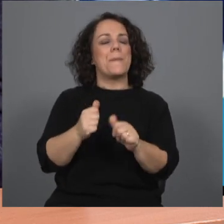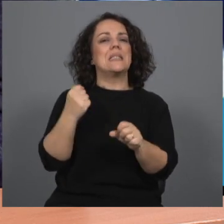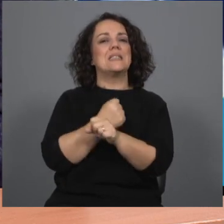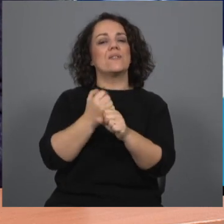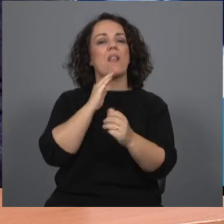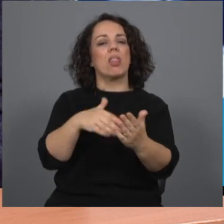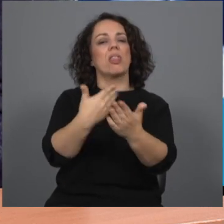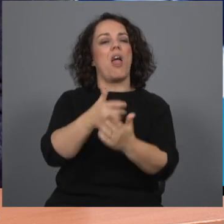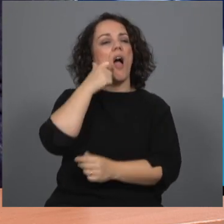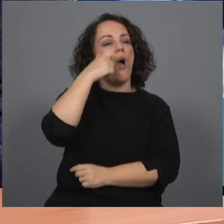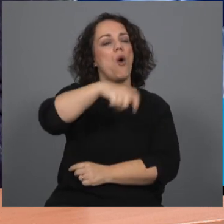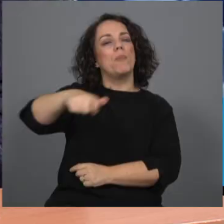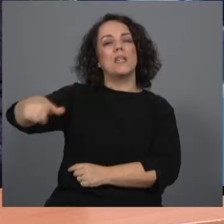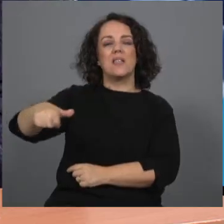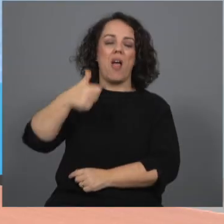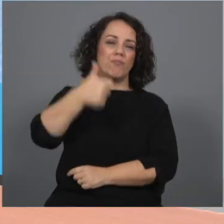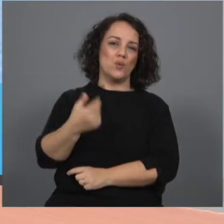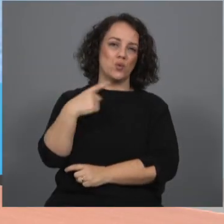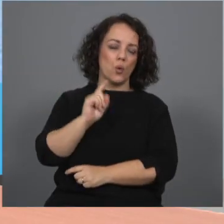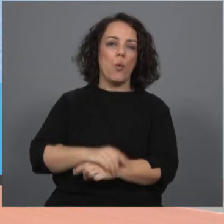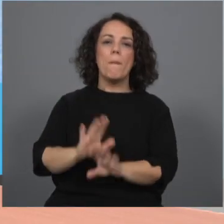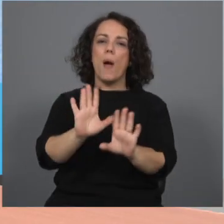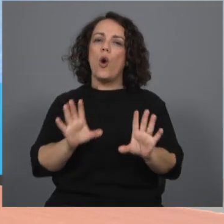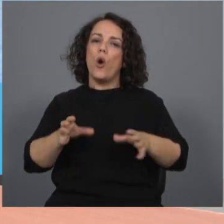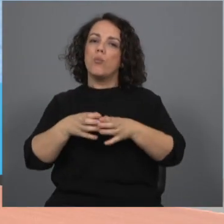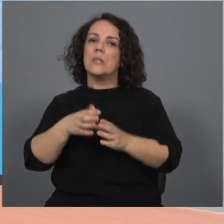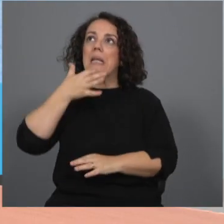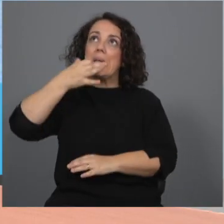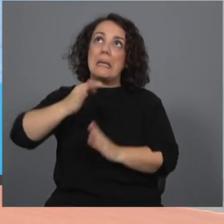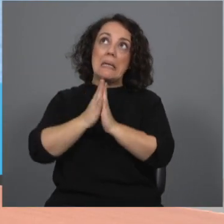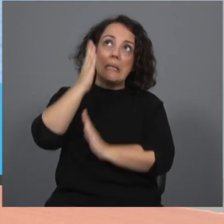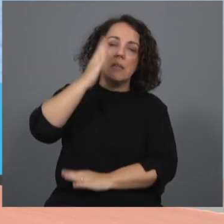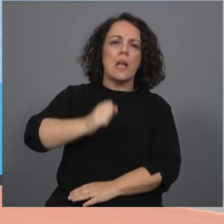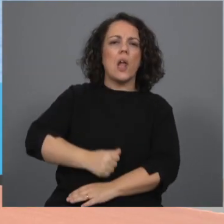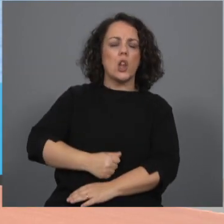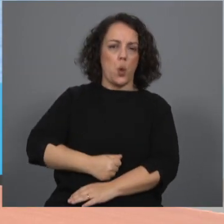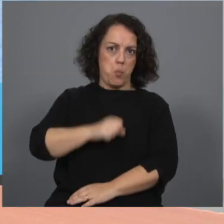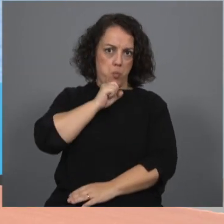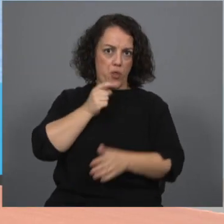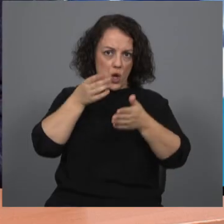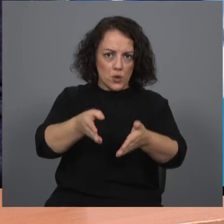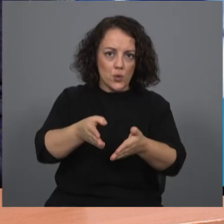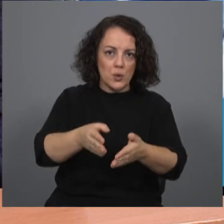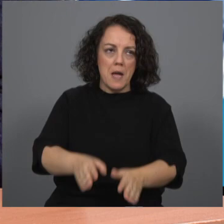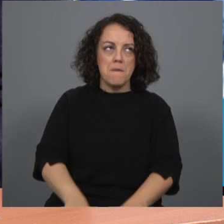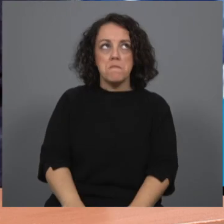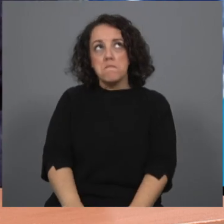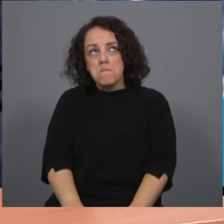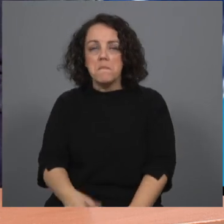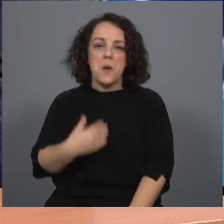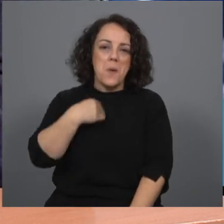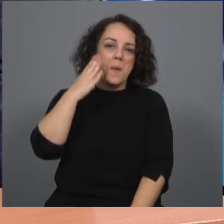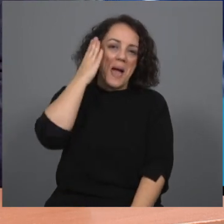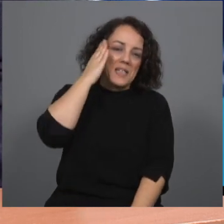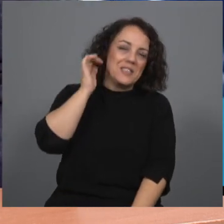humanidade enquanto tal que somos. E aí a comunidade crente católica pode dar que contributo? a comunidade crente católica.